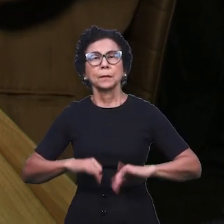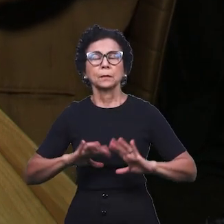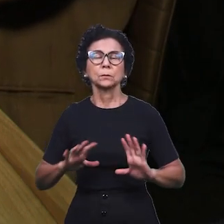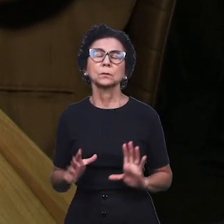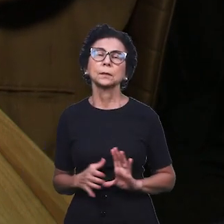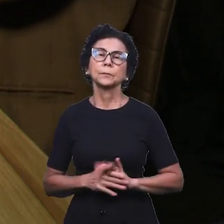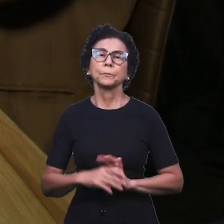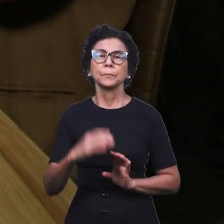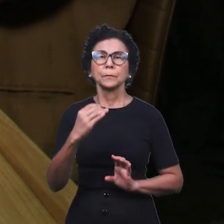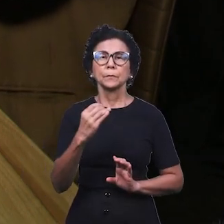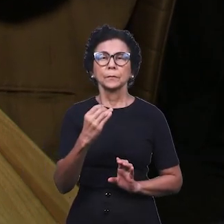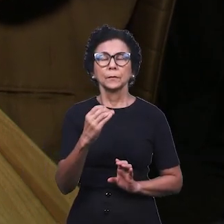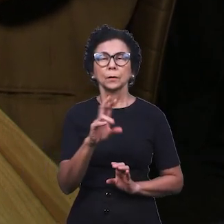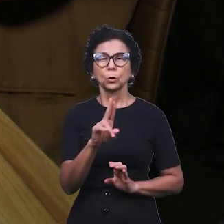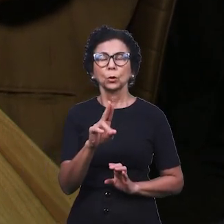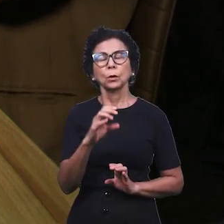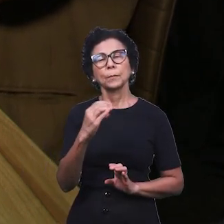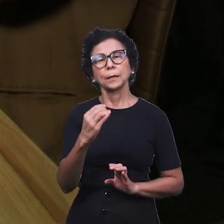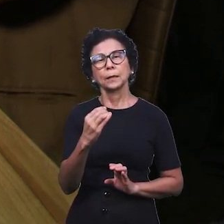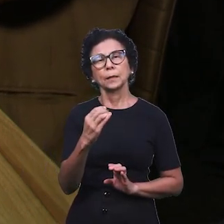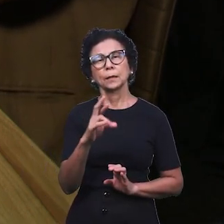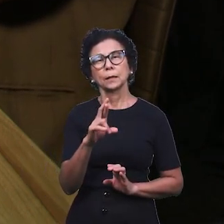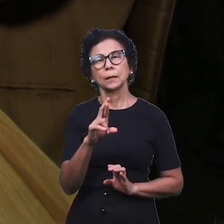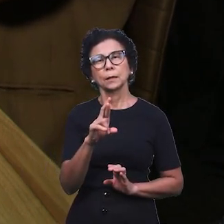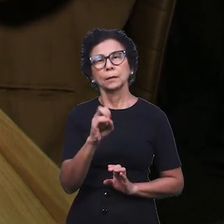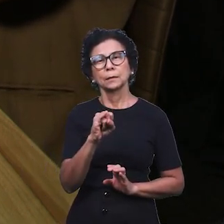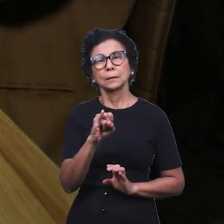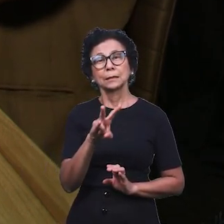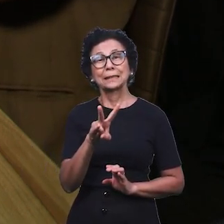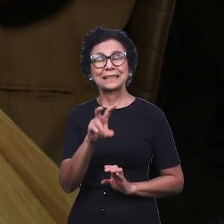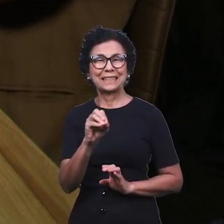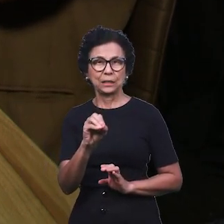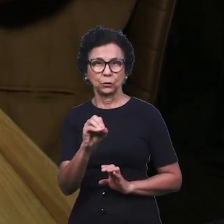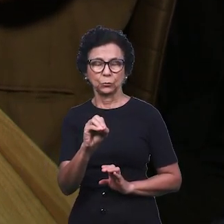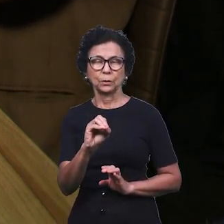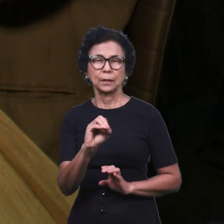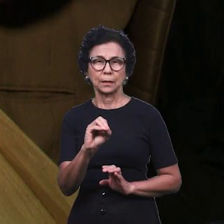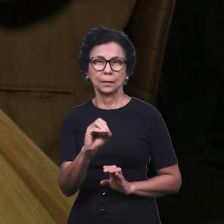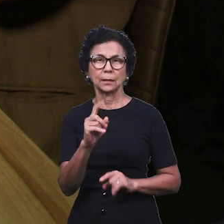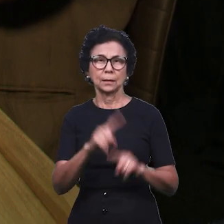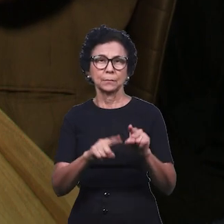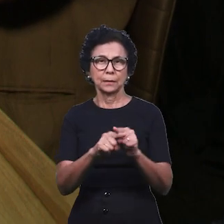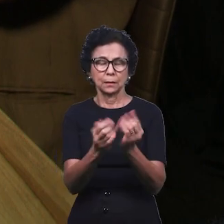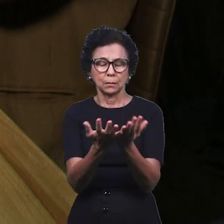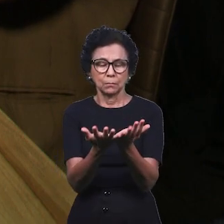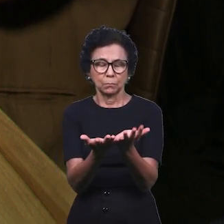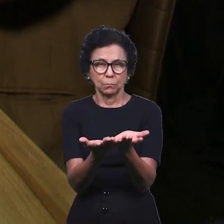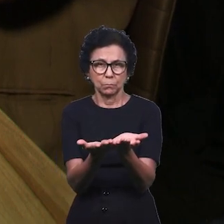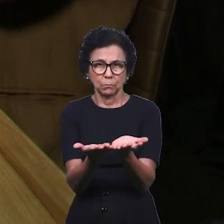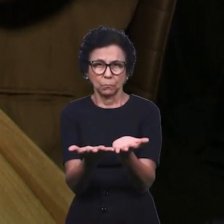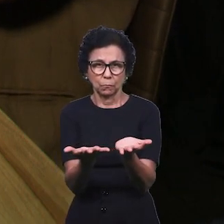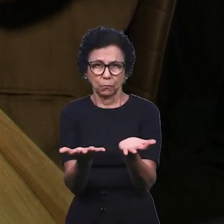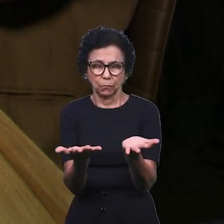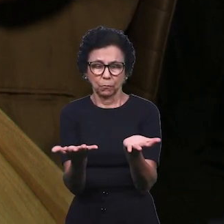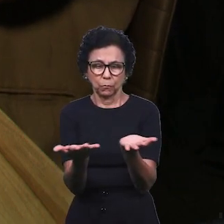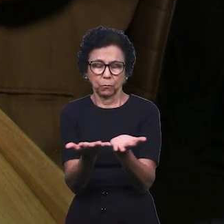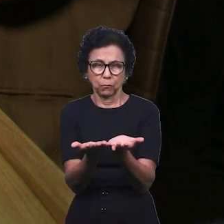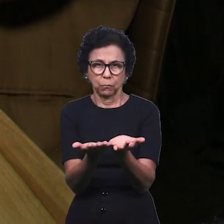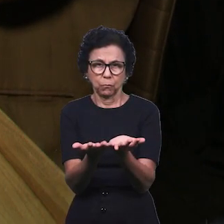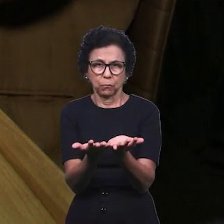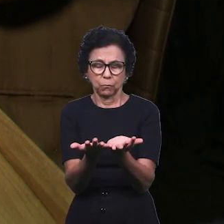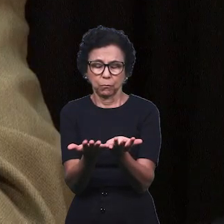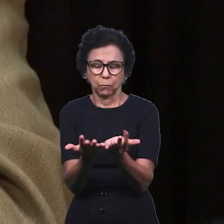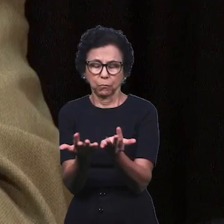então, era uma peça do altar. Exatamente. Que demonstra ali a dor, o sofrimento, conforme você falou, exatamente, do